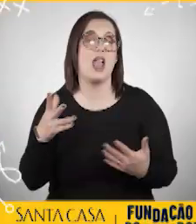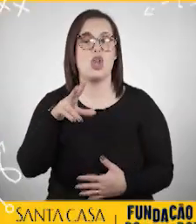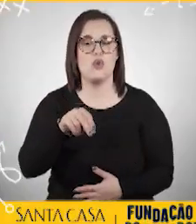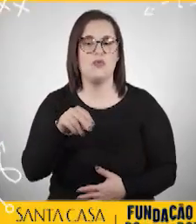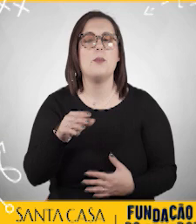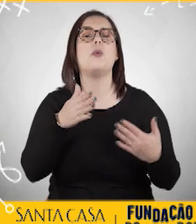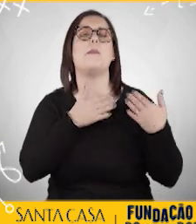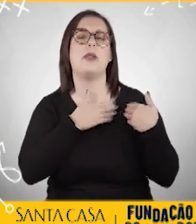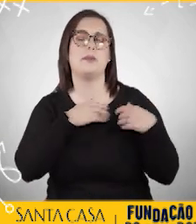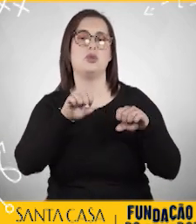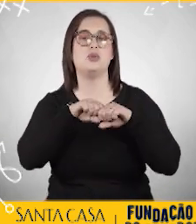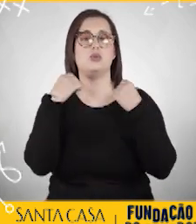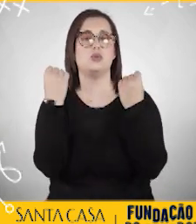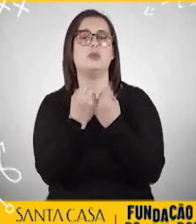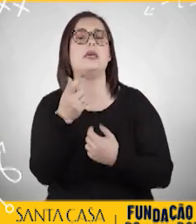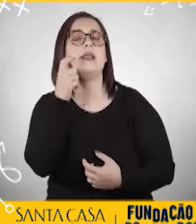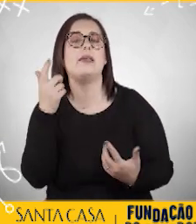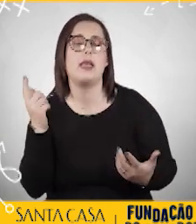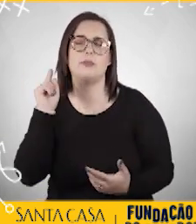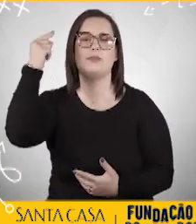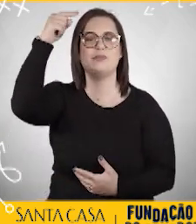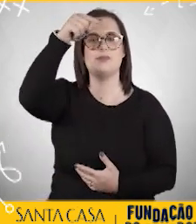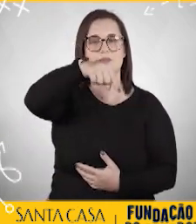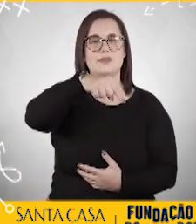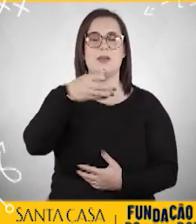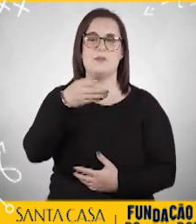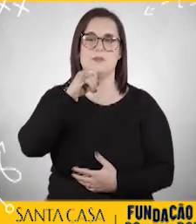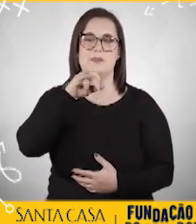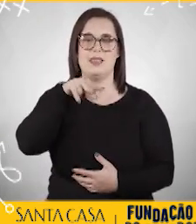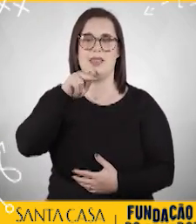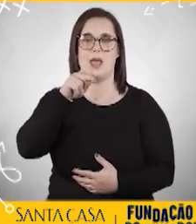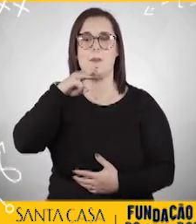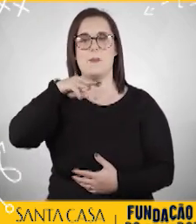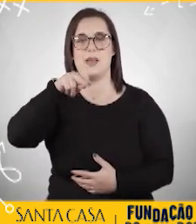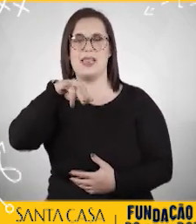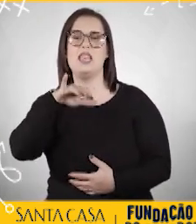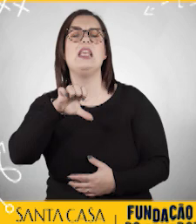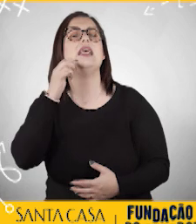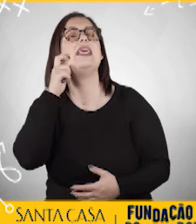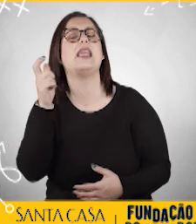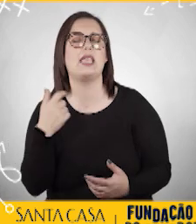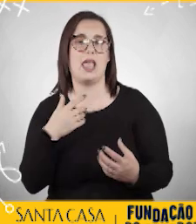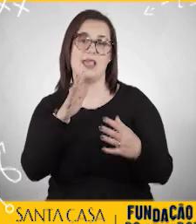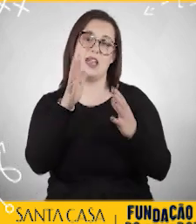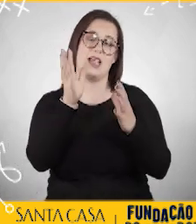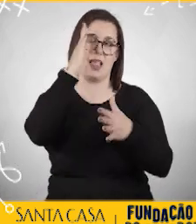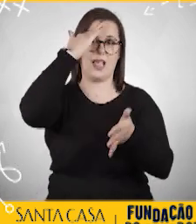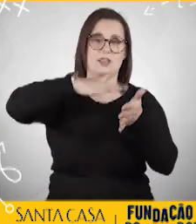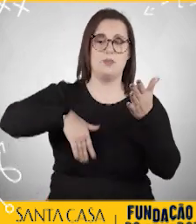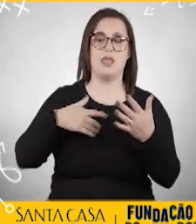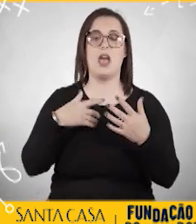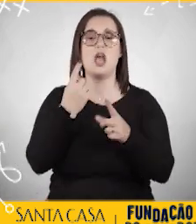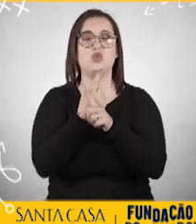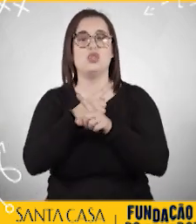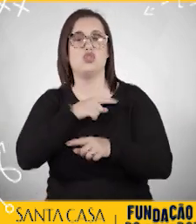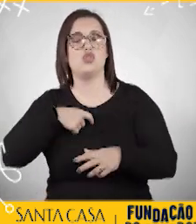Já em novembro, o Prémio de Responsabilidade Social viajou até Pinamanique. O Casa Pia viu a campanha O que se ouve da bancada